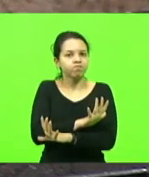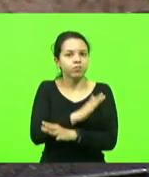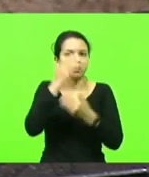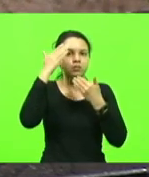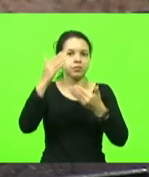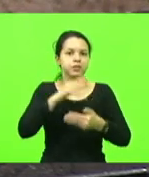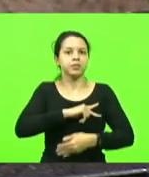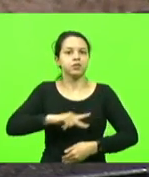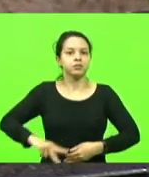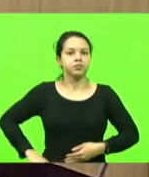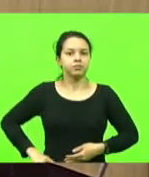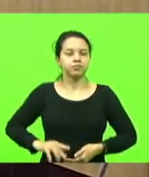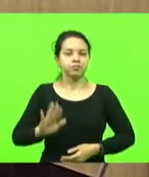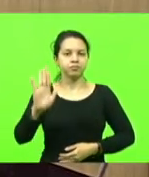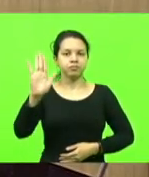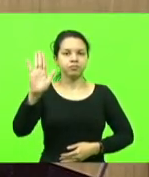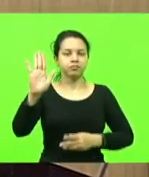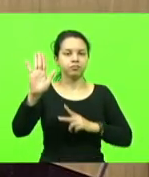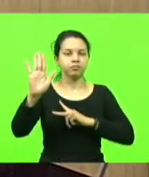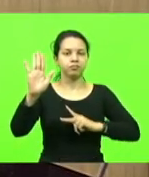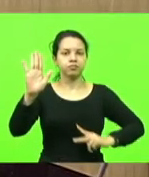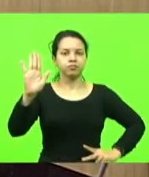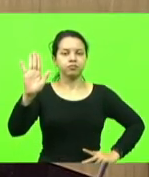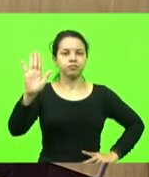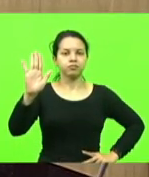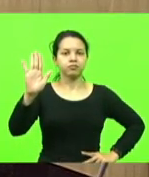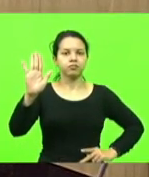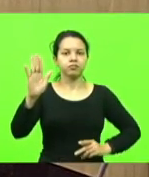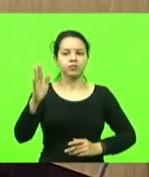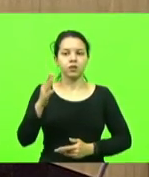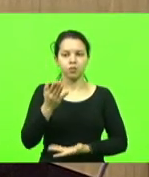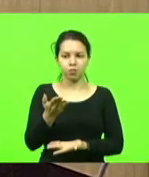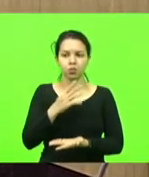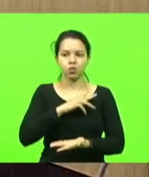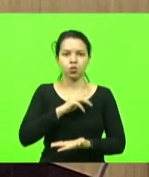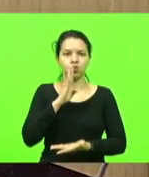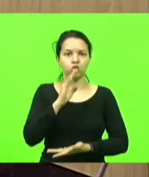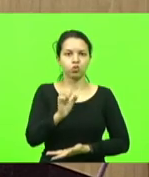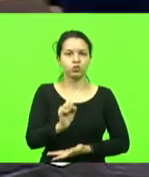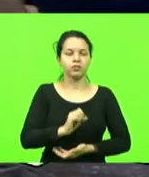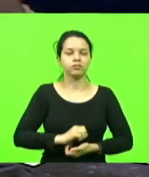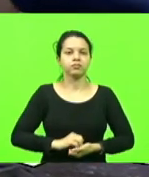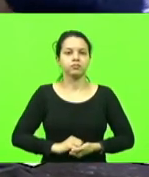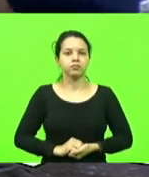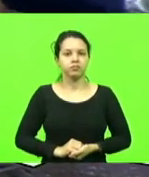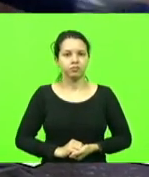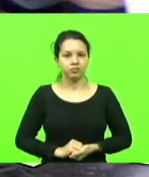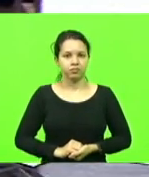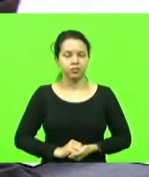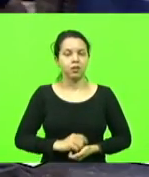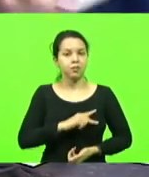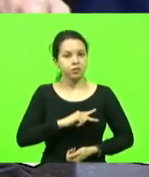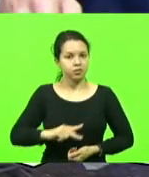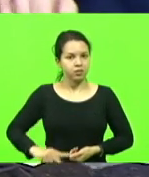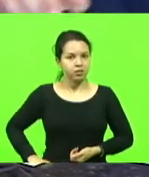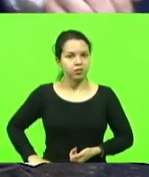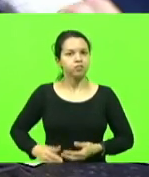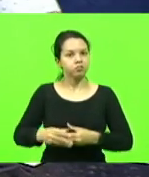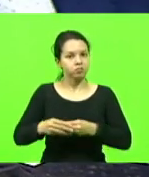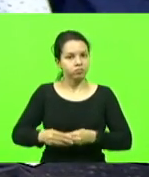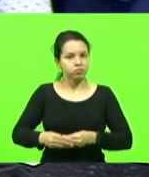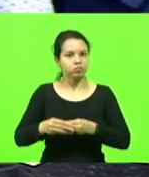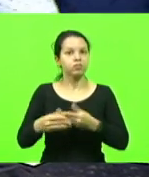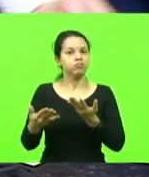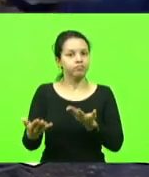presidente. Presidente. Com a palavra o deputado Bruno Souza. Presidente, saúdo ao deputado